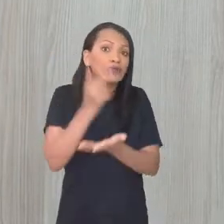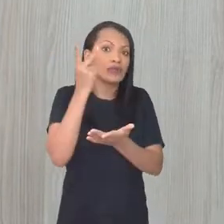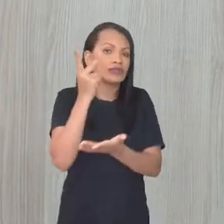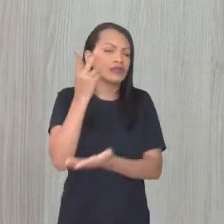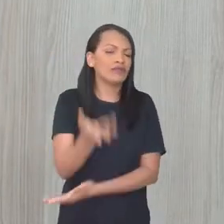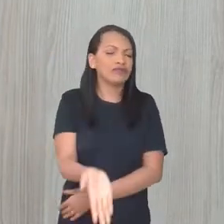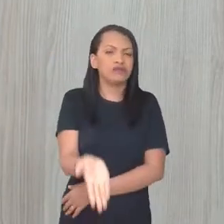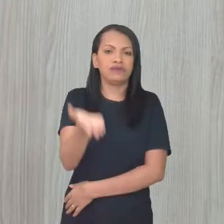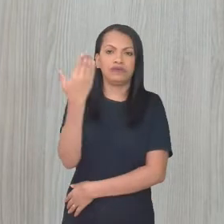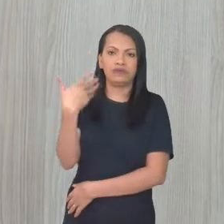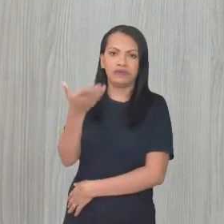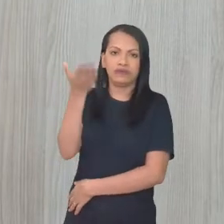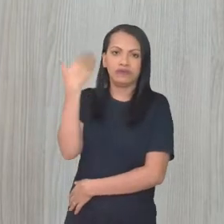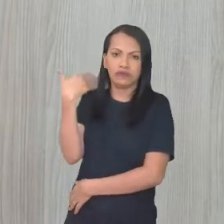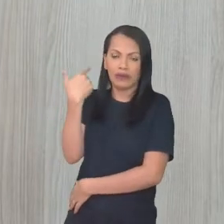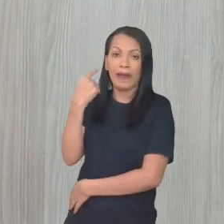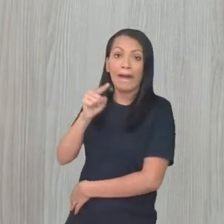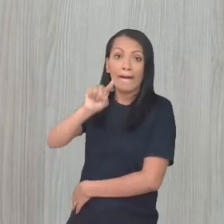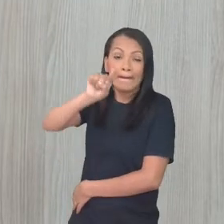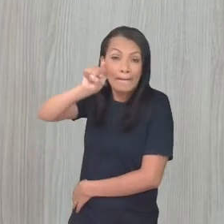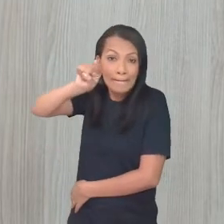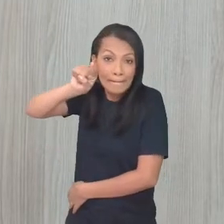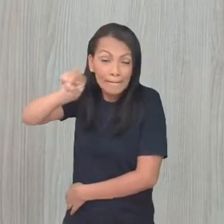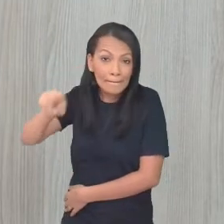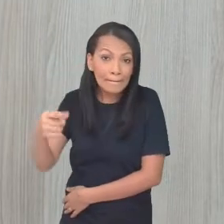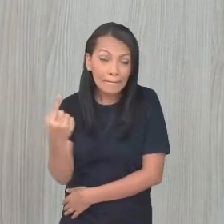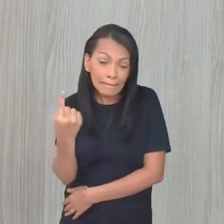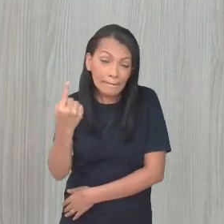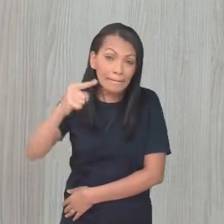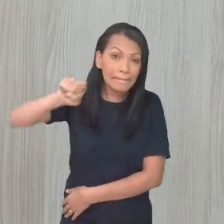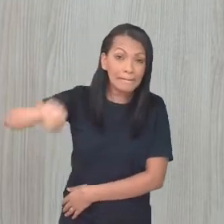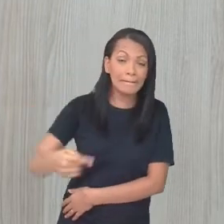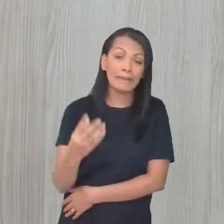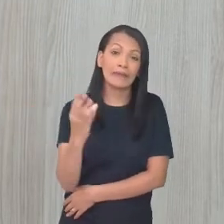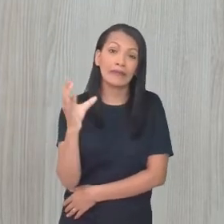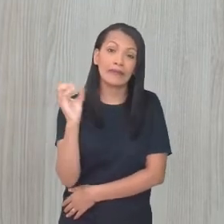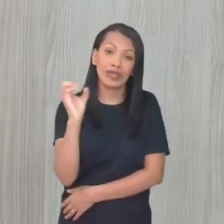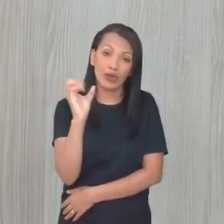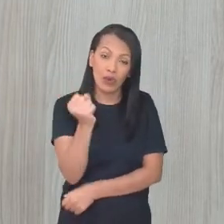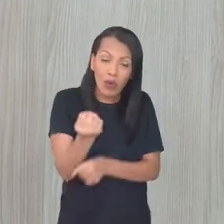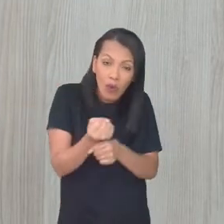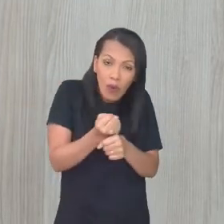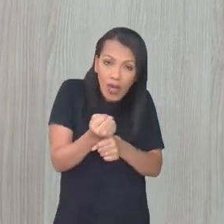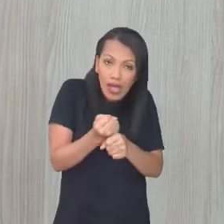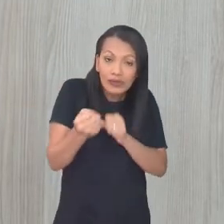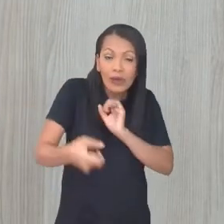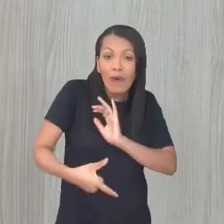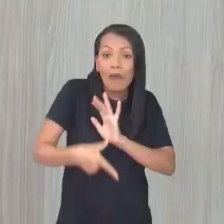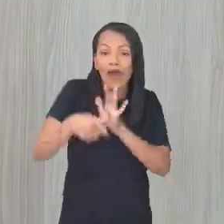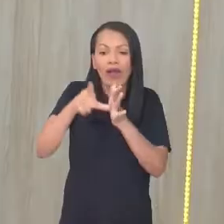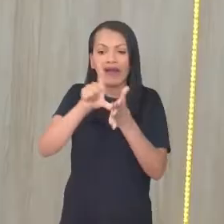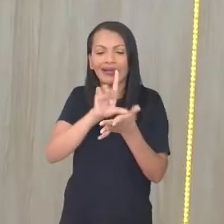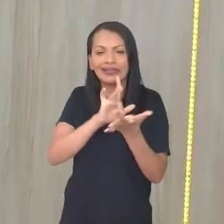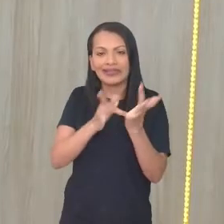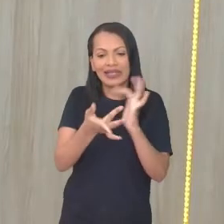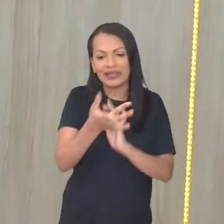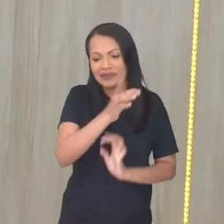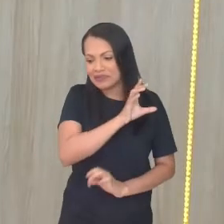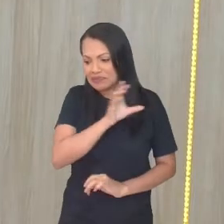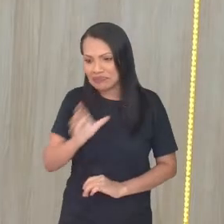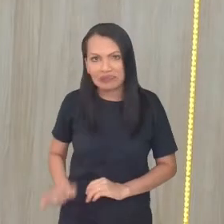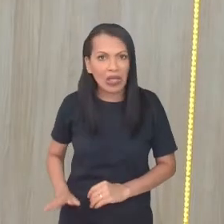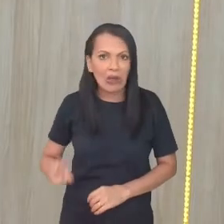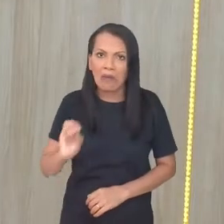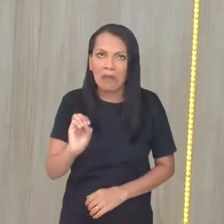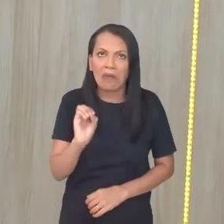faz muito tempo disso aí, né? 1000 anos antes de Cristo, você falou, não foi? Esse período. Exatamente, é bem mais, Então veja, né? Assim, é coisa de 2000, 3000